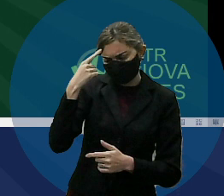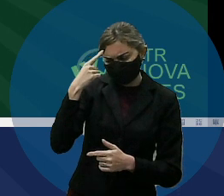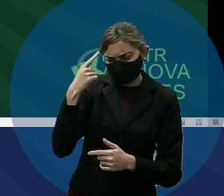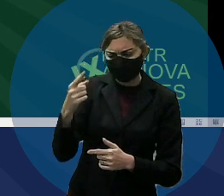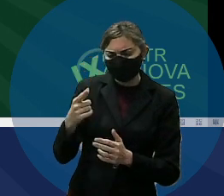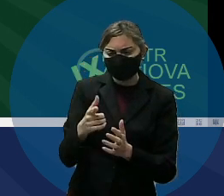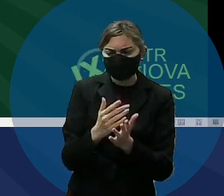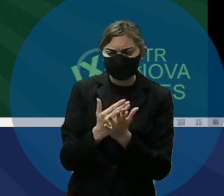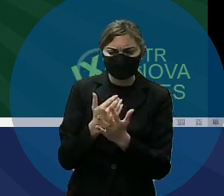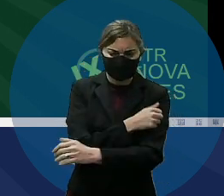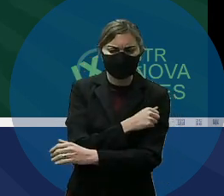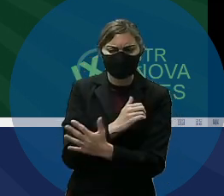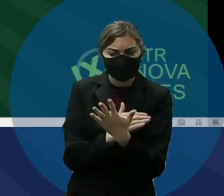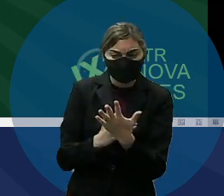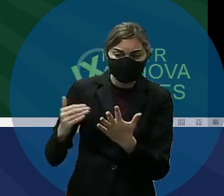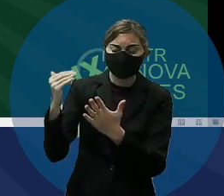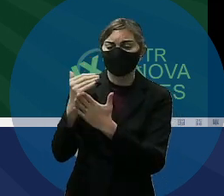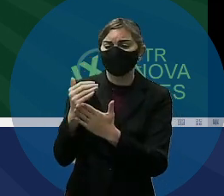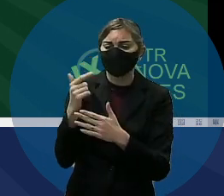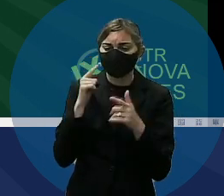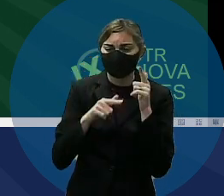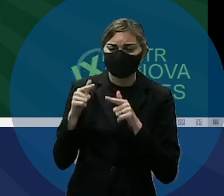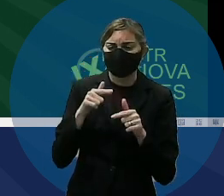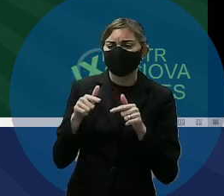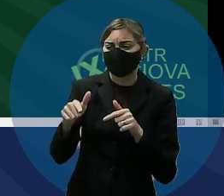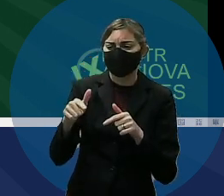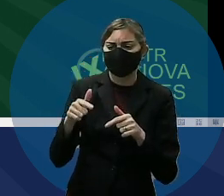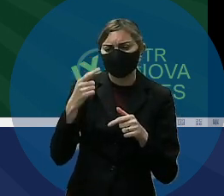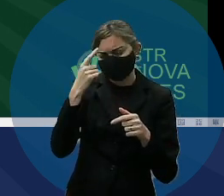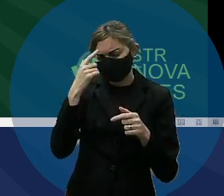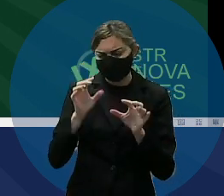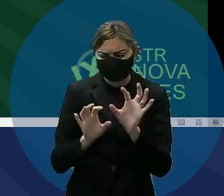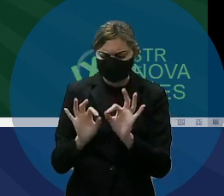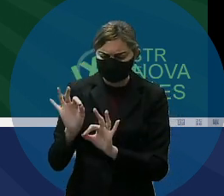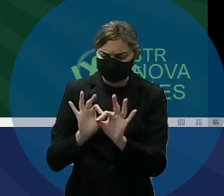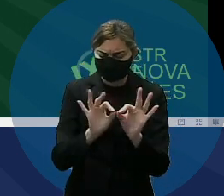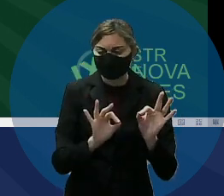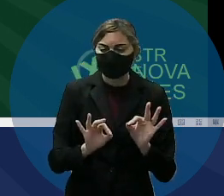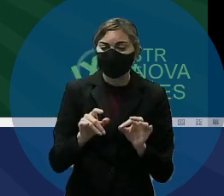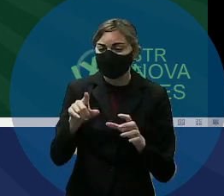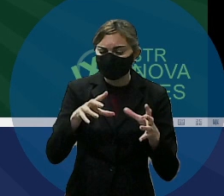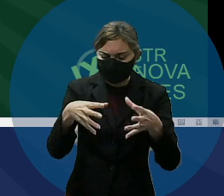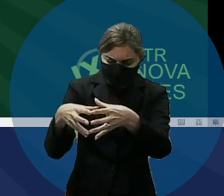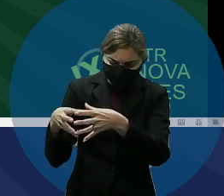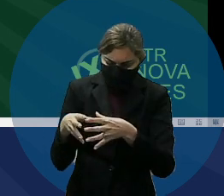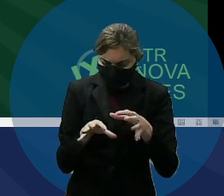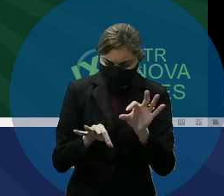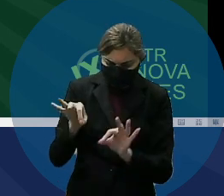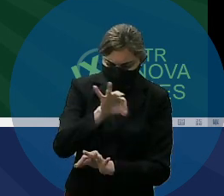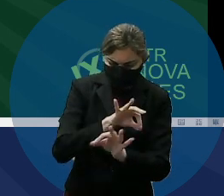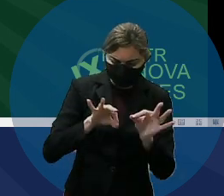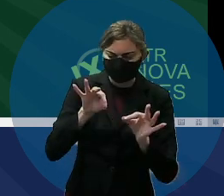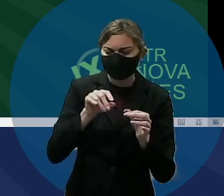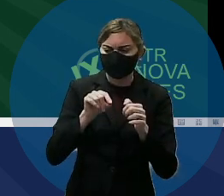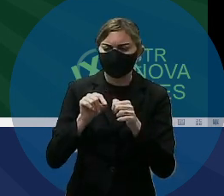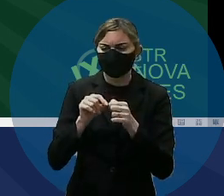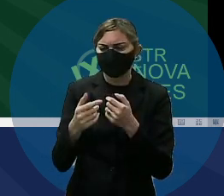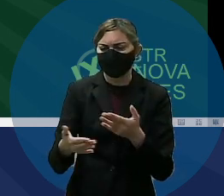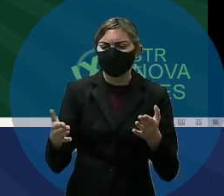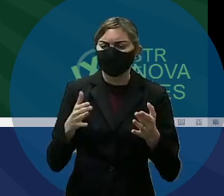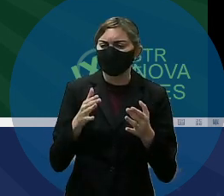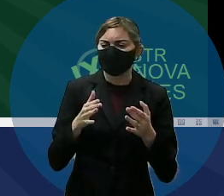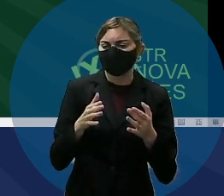A princípio, eu pensava apenas em construir com as peças, e eles juntaram, digamos assim, o útil ao